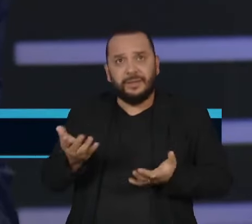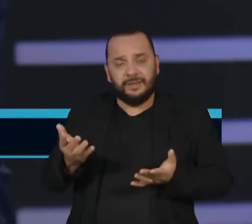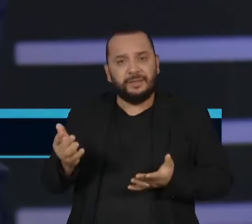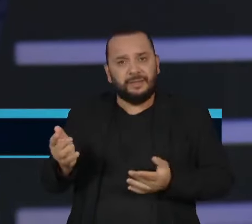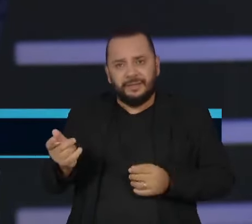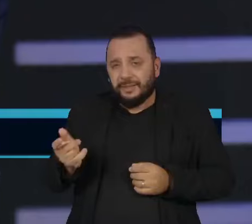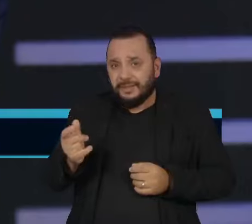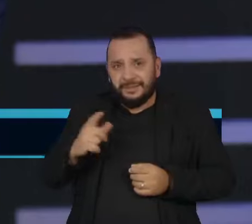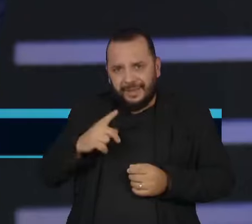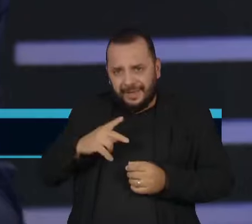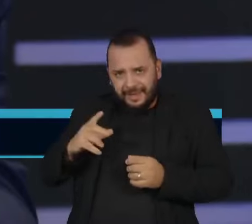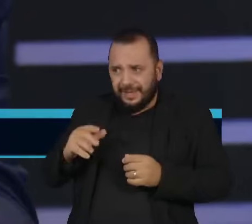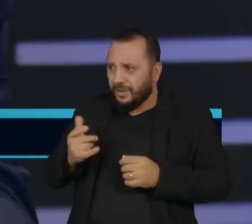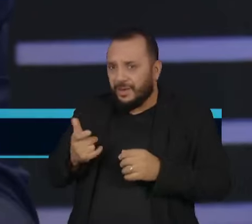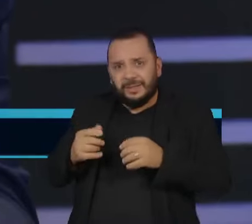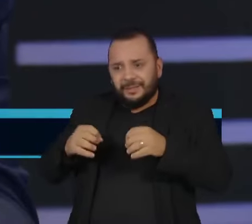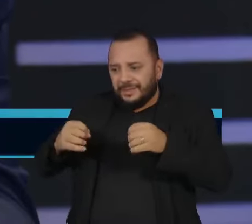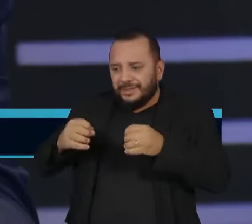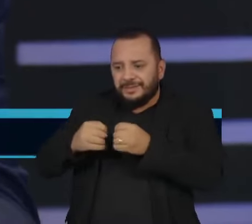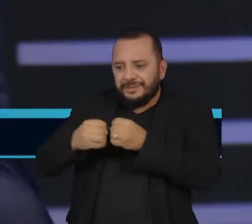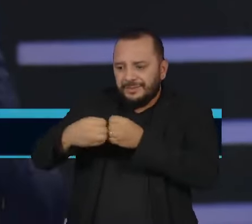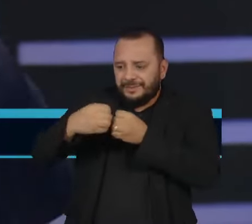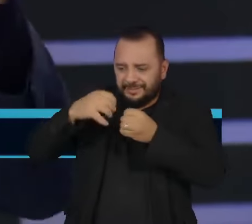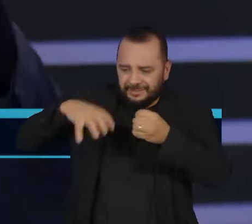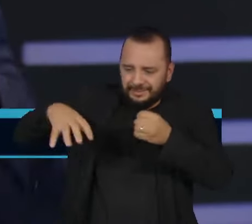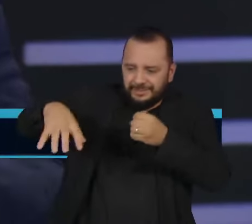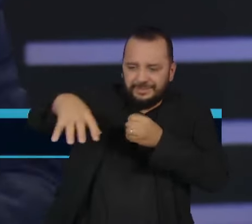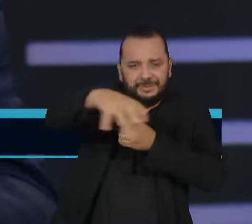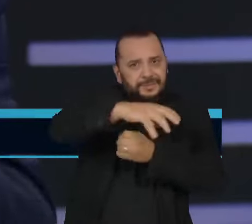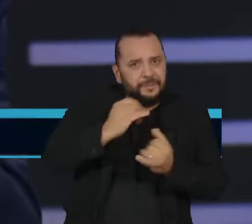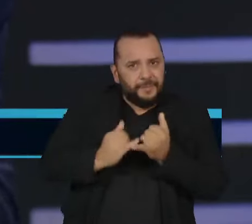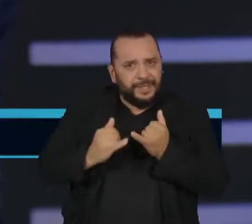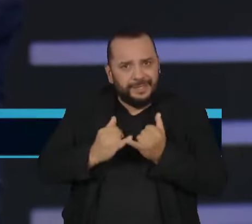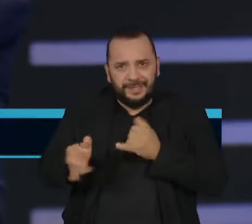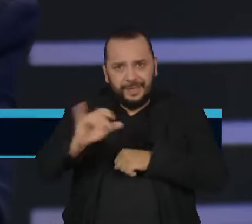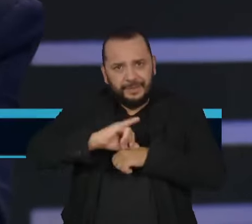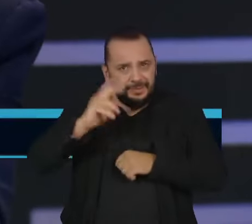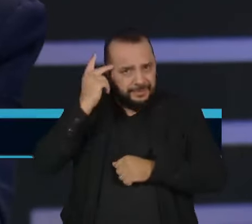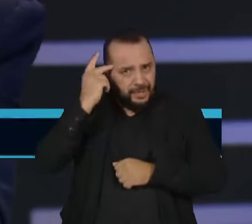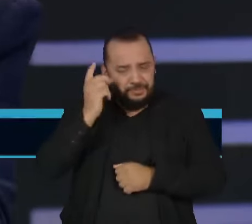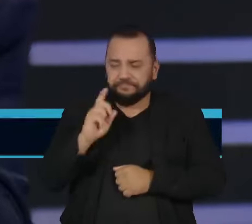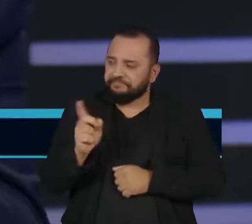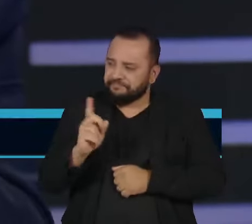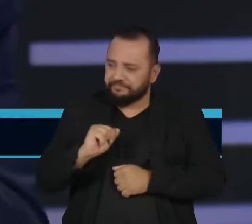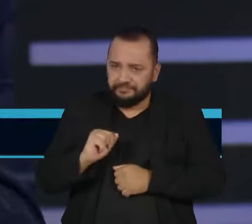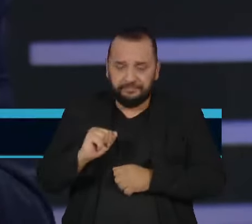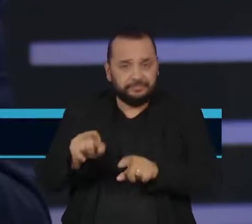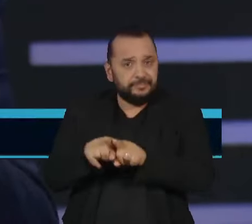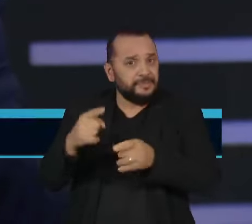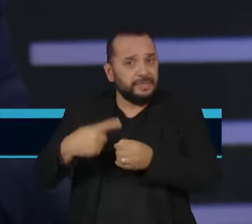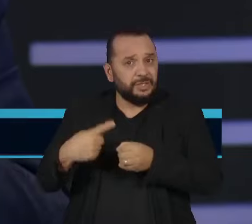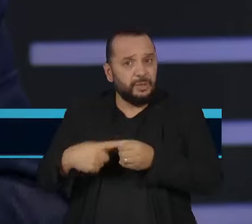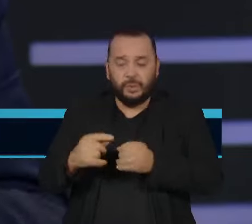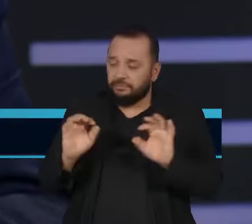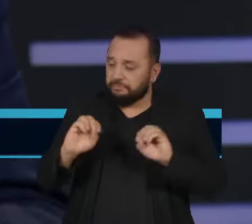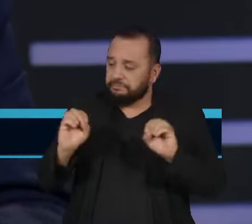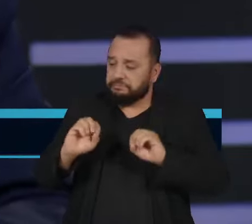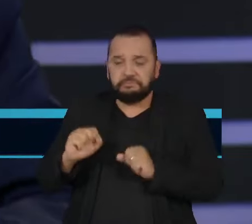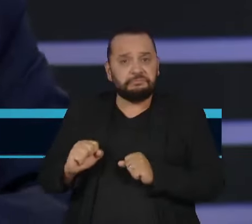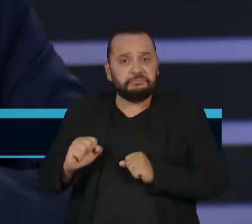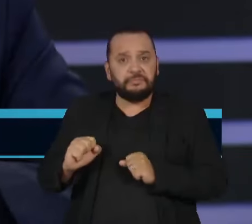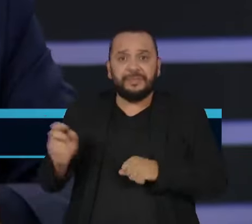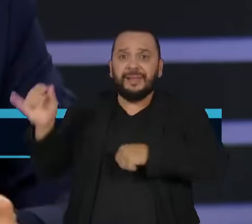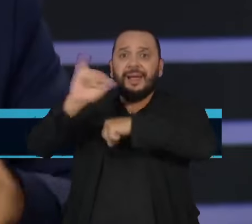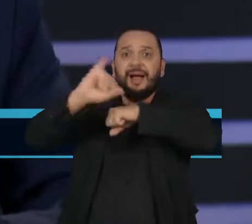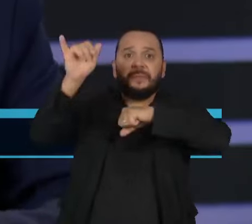um fenômeno idêntico da cidade. No interior, idem. E nas grandes capitais também não. Então, muitas vezes, nós estamos dando isso como